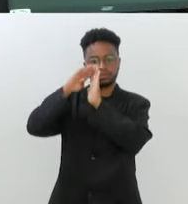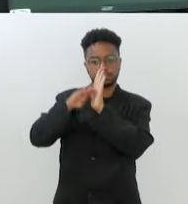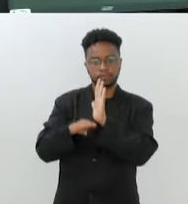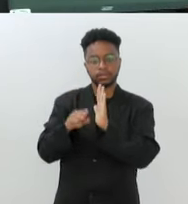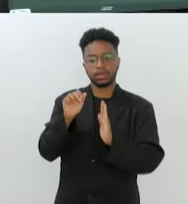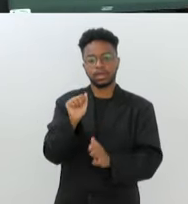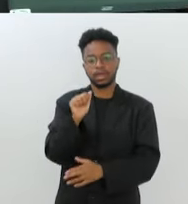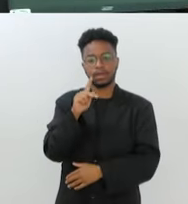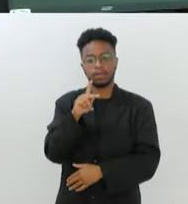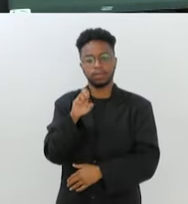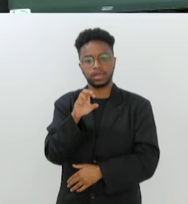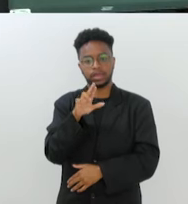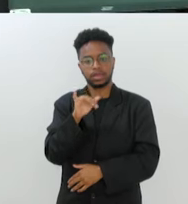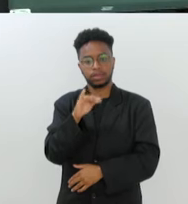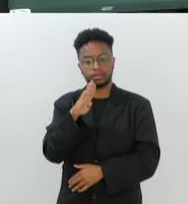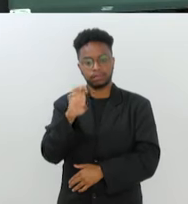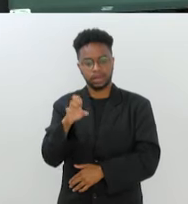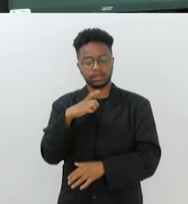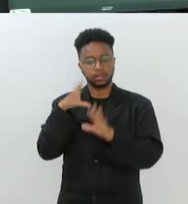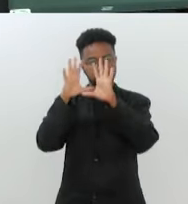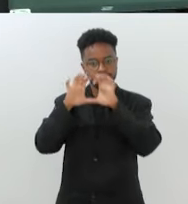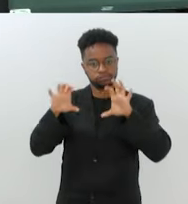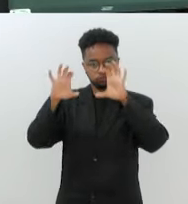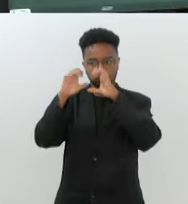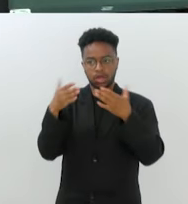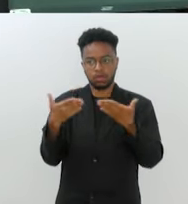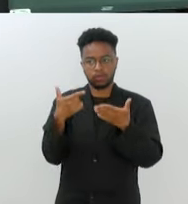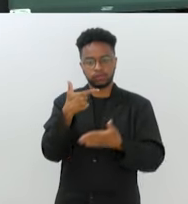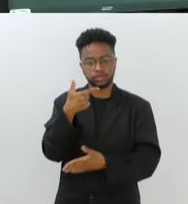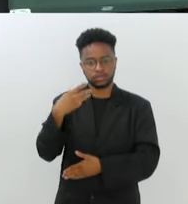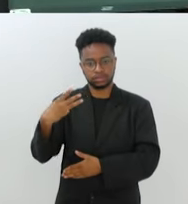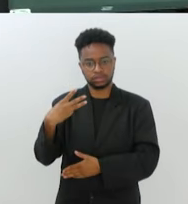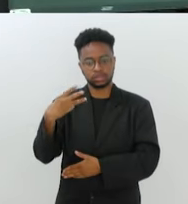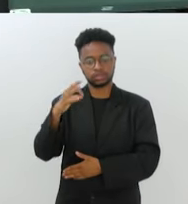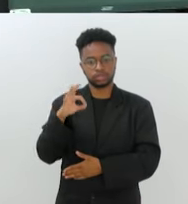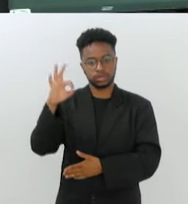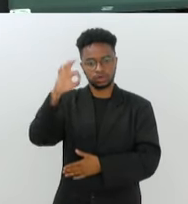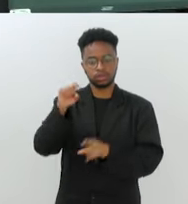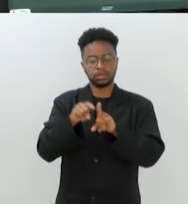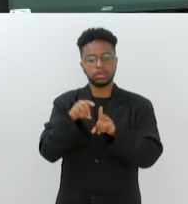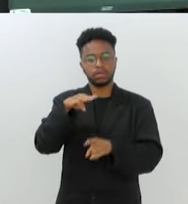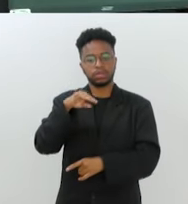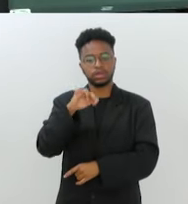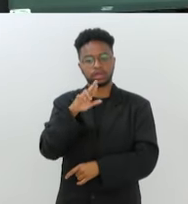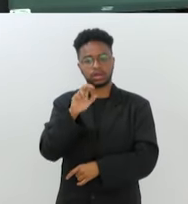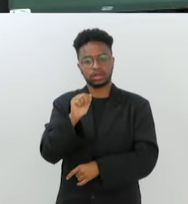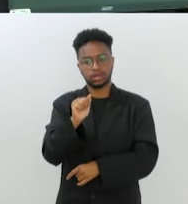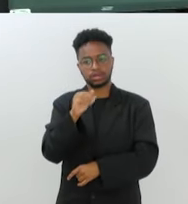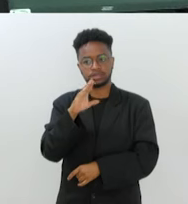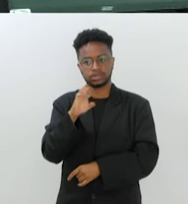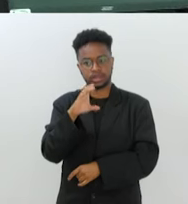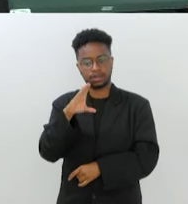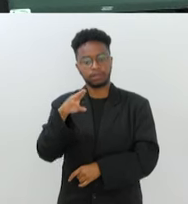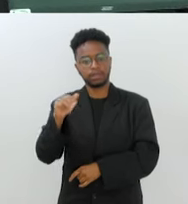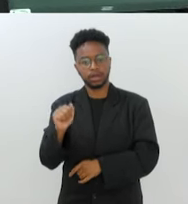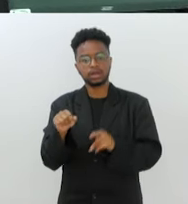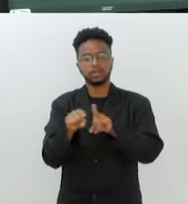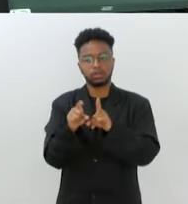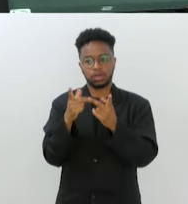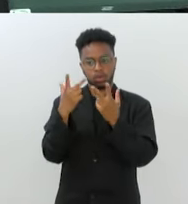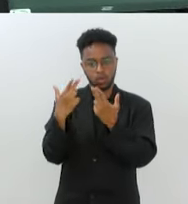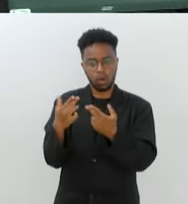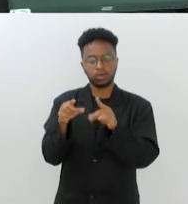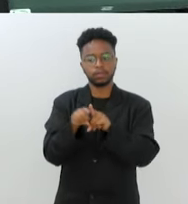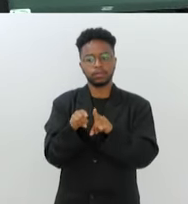Peribé está nublado, 23 graus nesse momento, Miracema também nublado, também 23 graus, Bom Jardim também nublado,